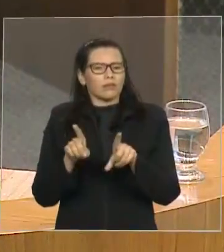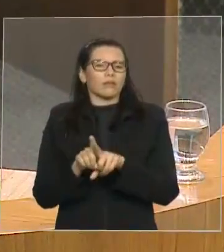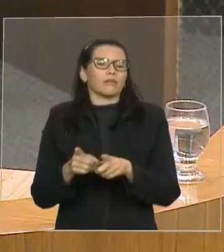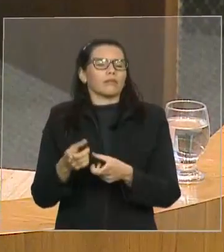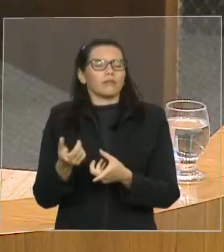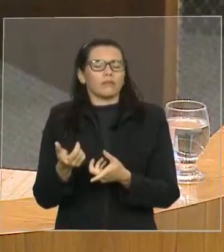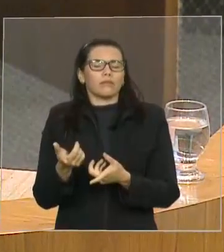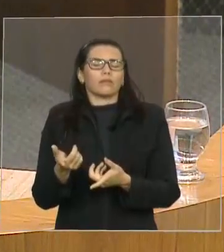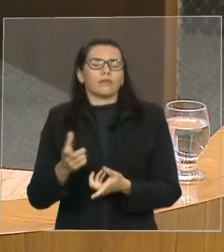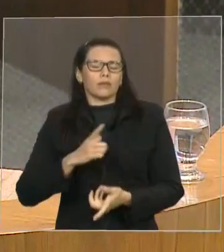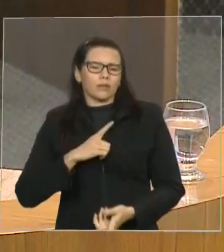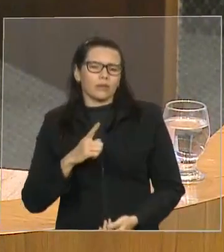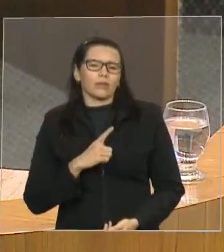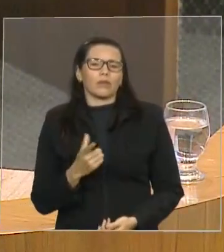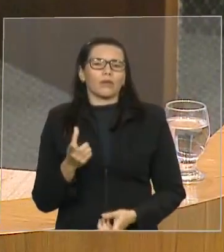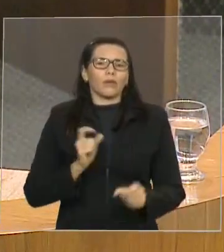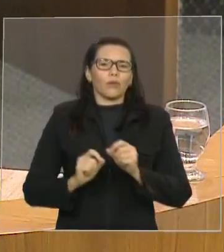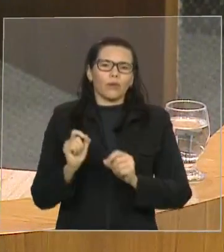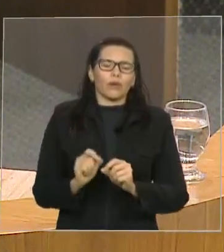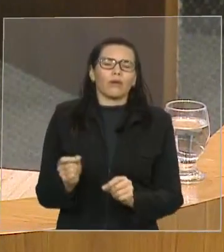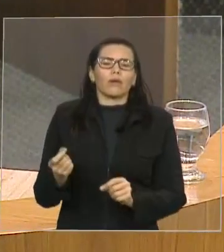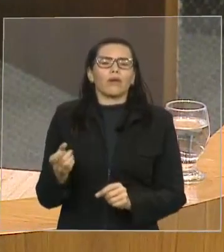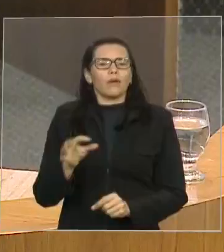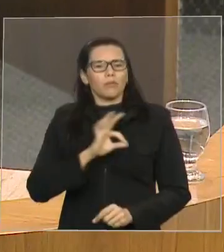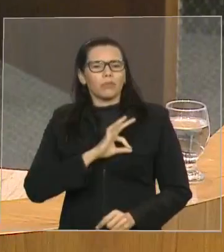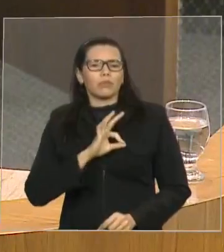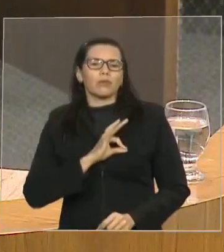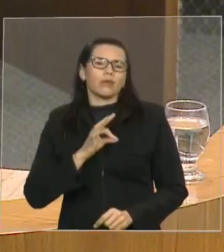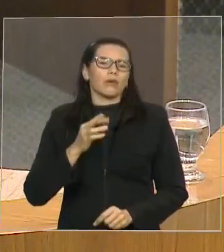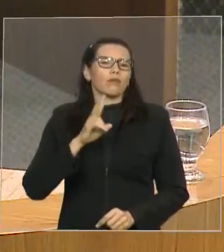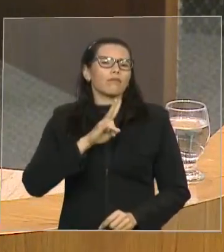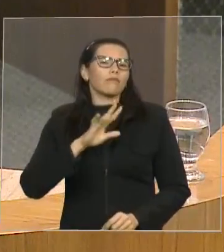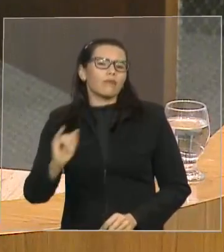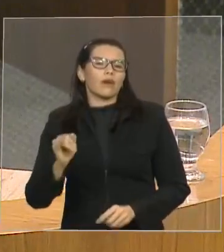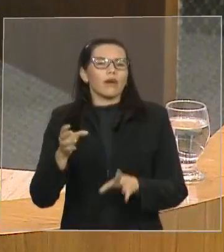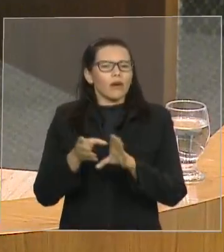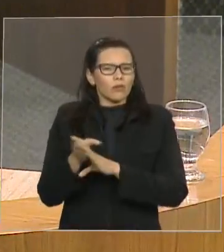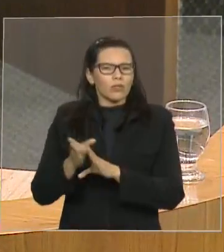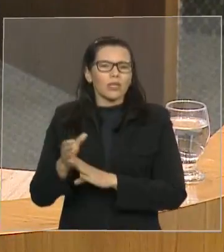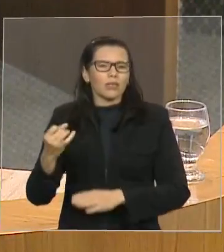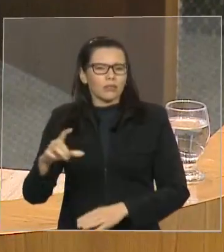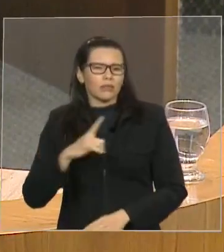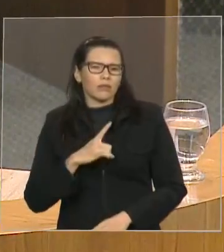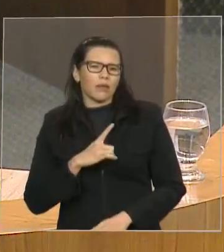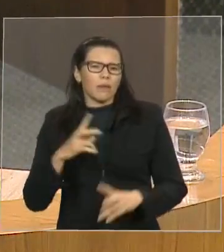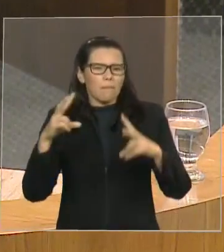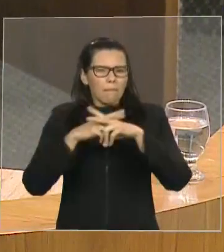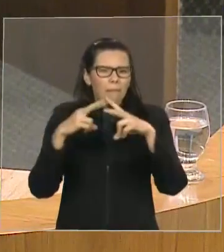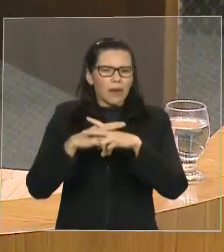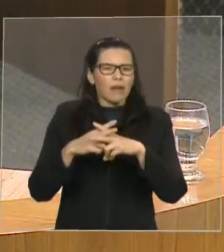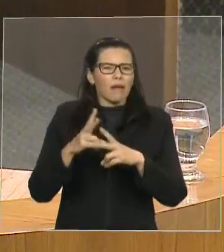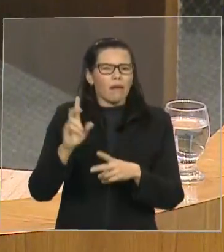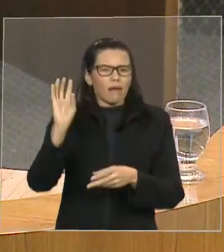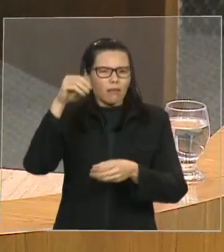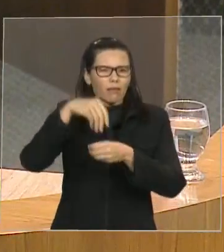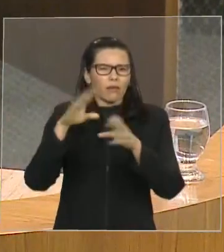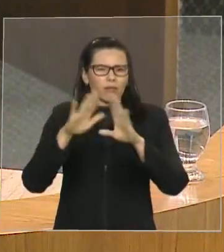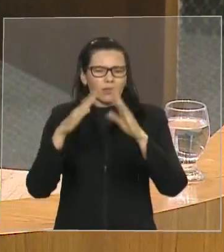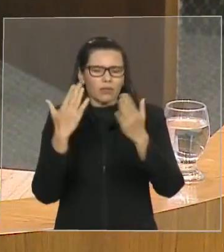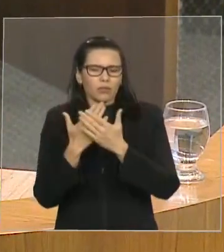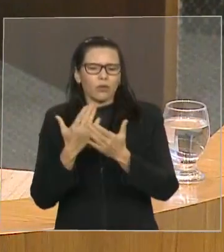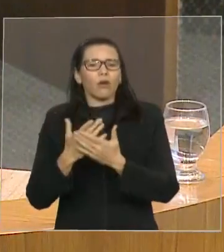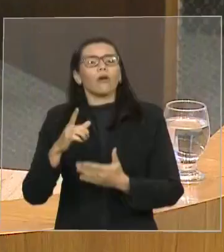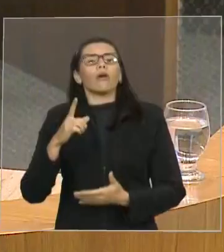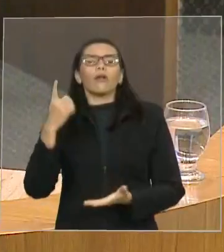com a mediação de conflito dentro da sala de aula, quando existe um problema com os nossos alunos, com os nossos diretores, nós temos reunião com